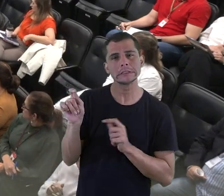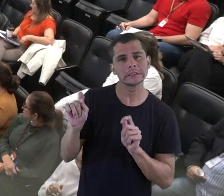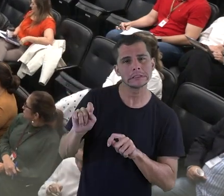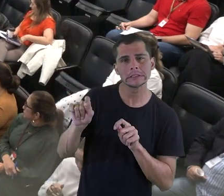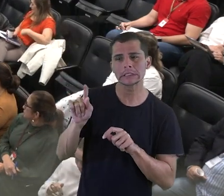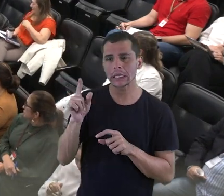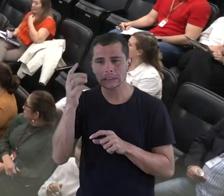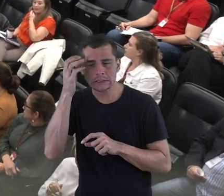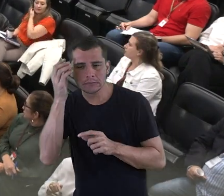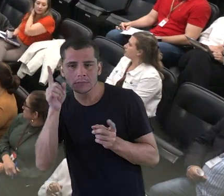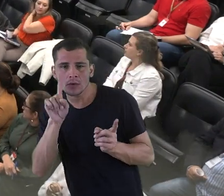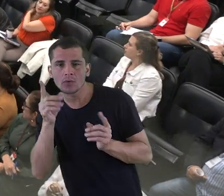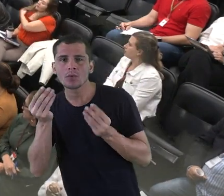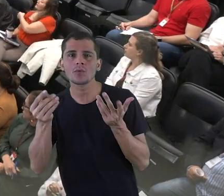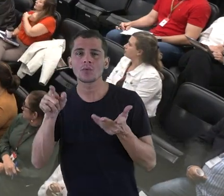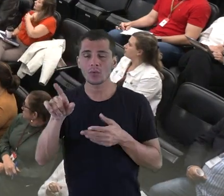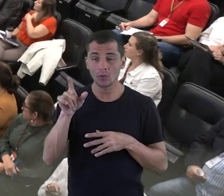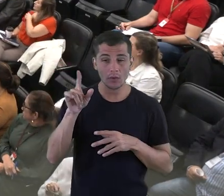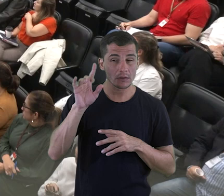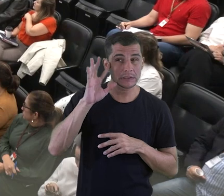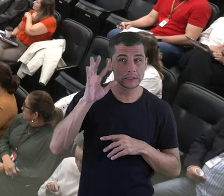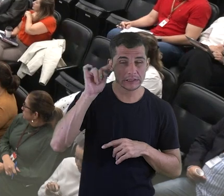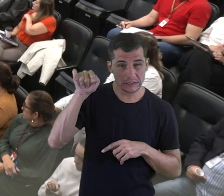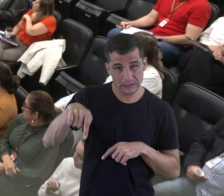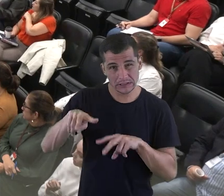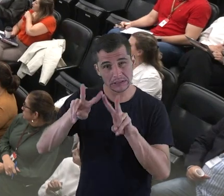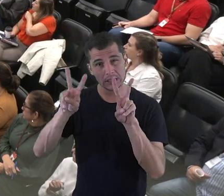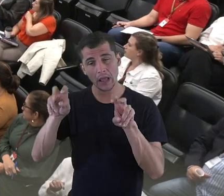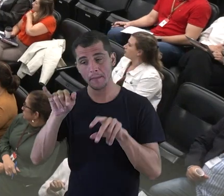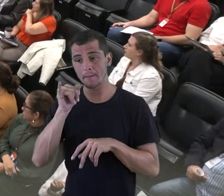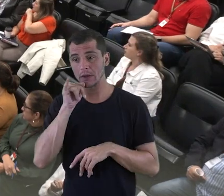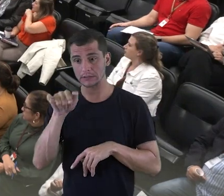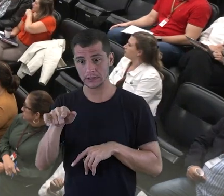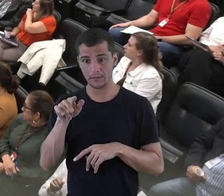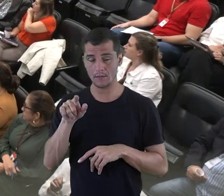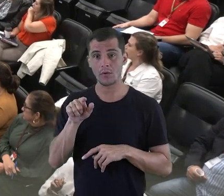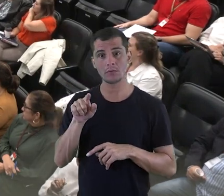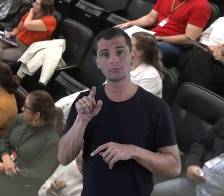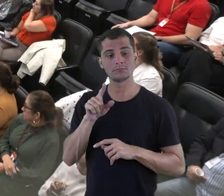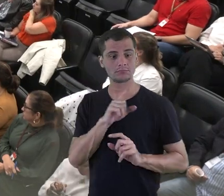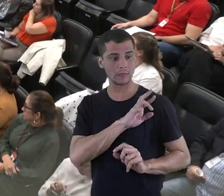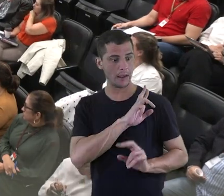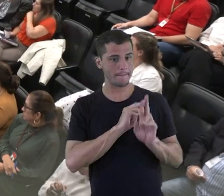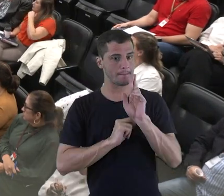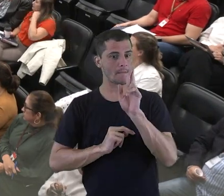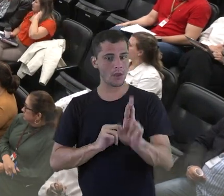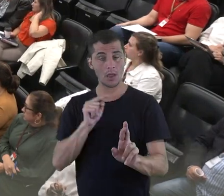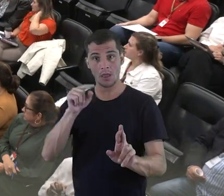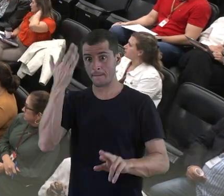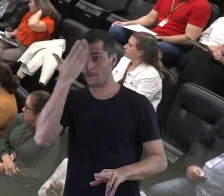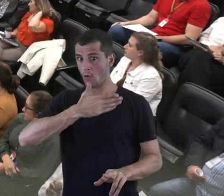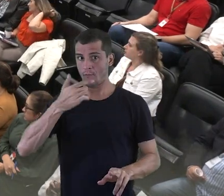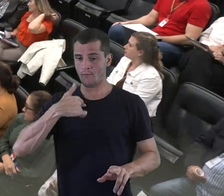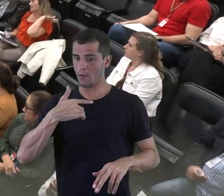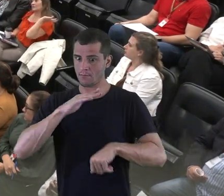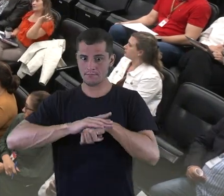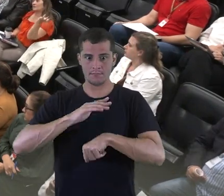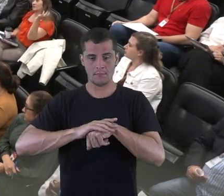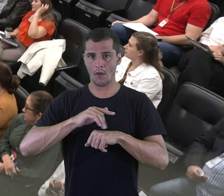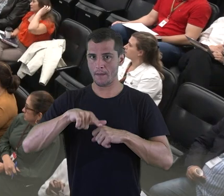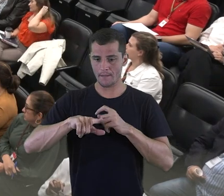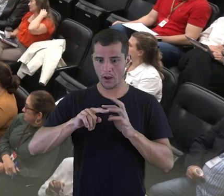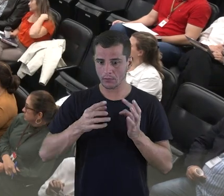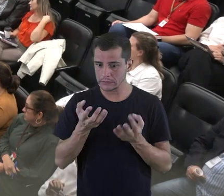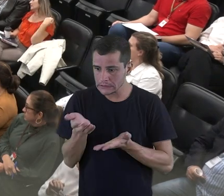e aí a gente tem os meios de prova de que o tratamento não foi realizado pela Assembleia provar que quem